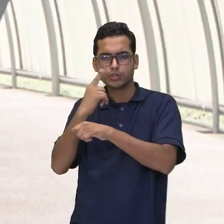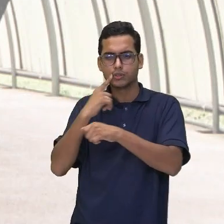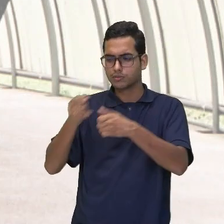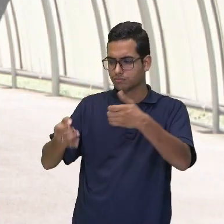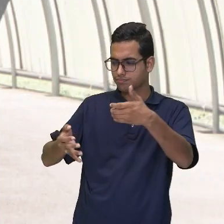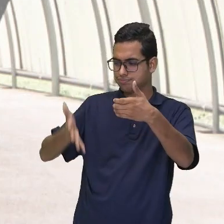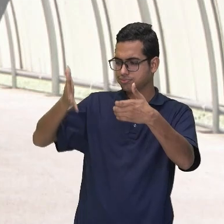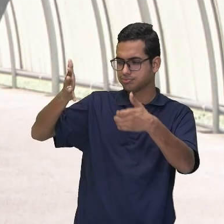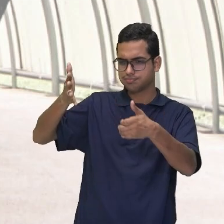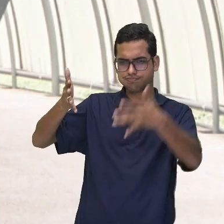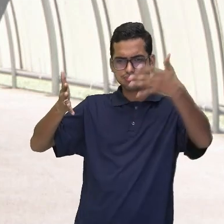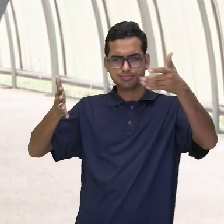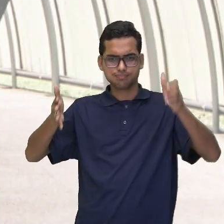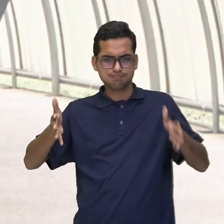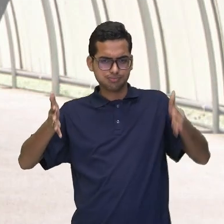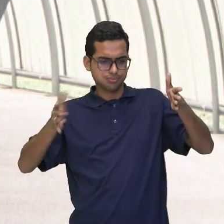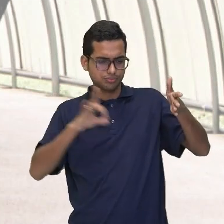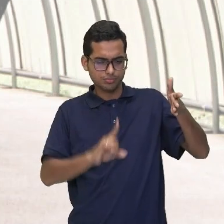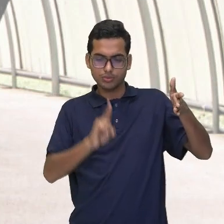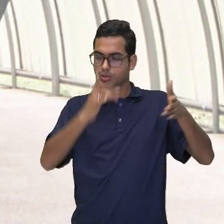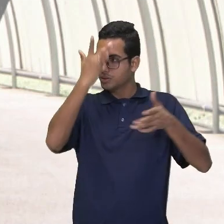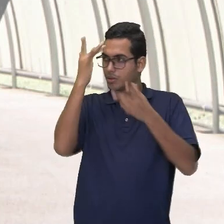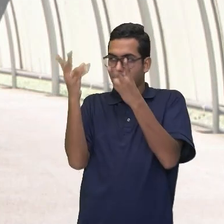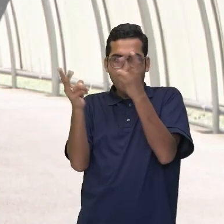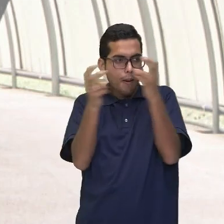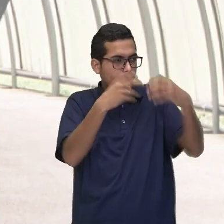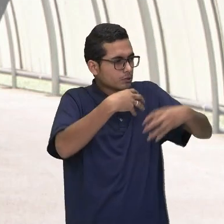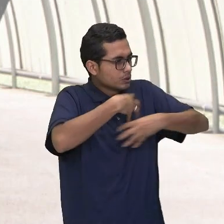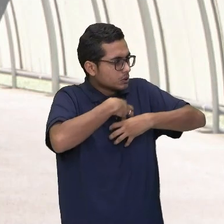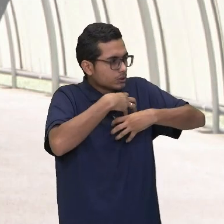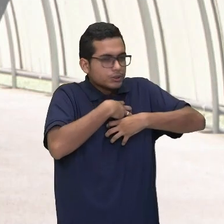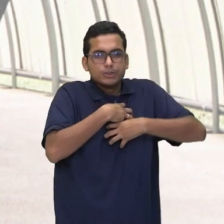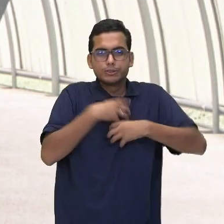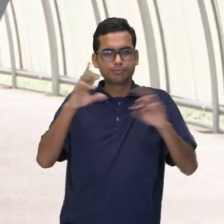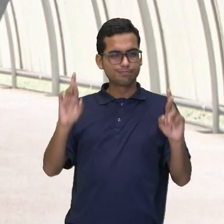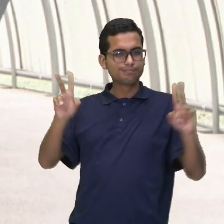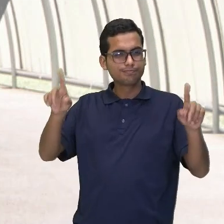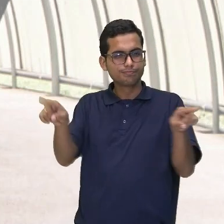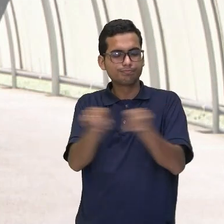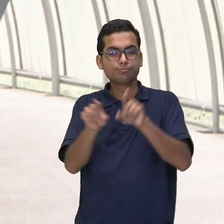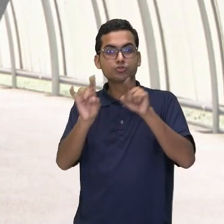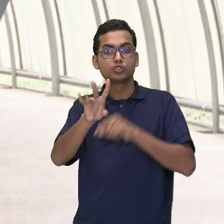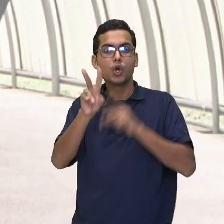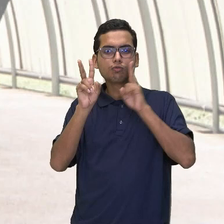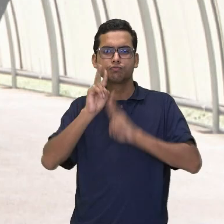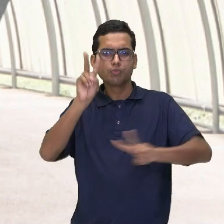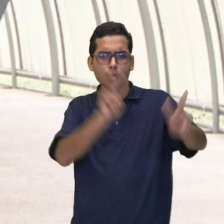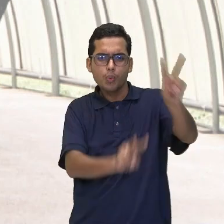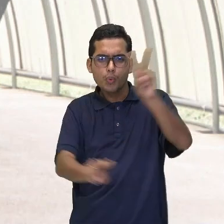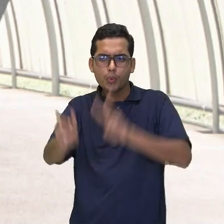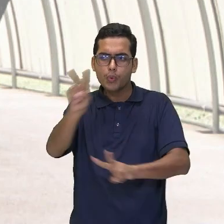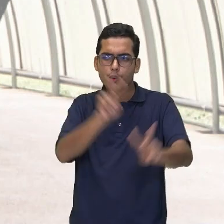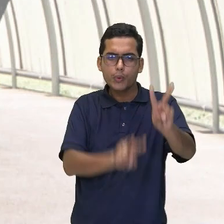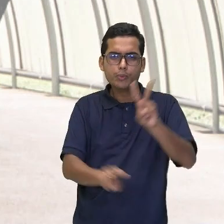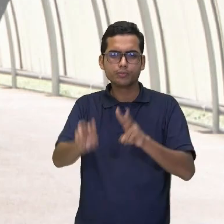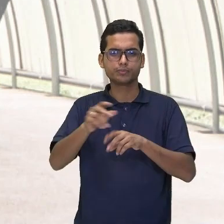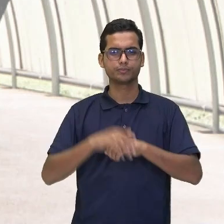ali, mas está visual, e entre outras, certo? Então,